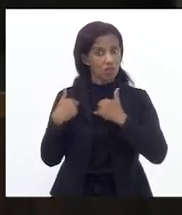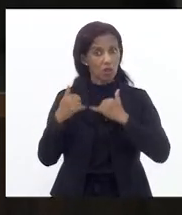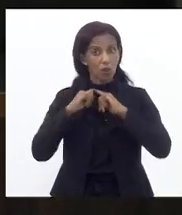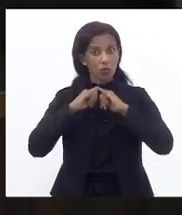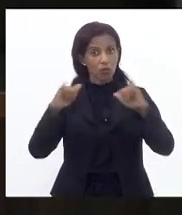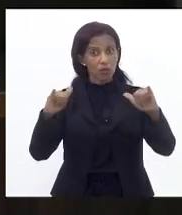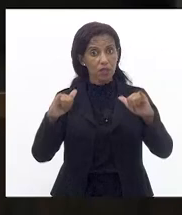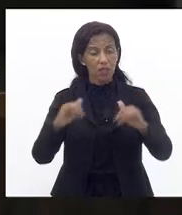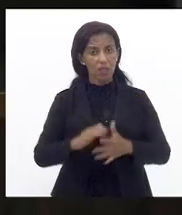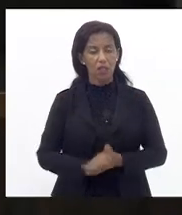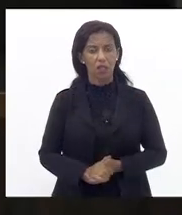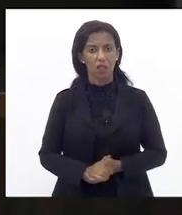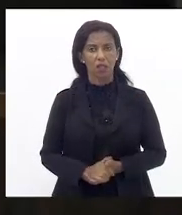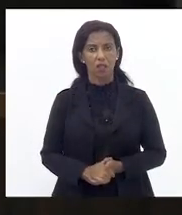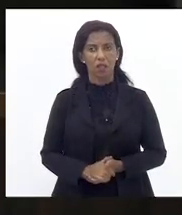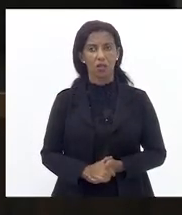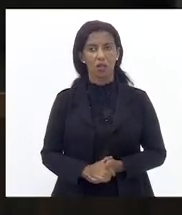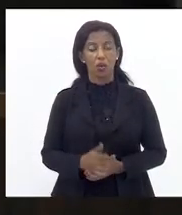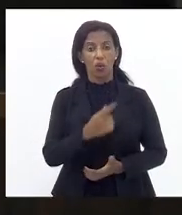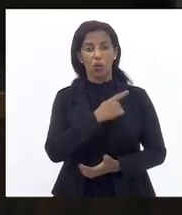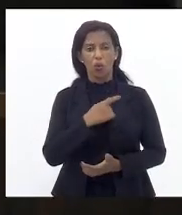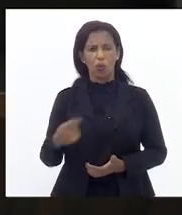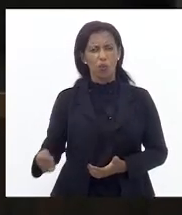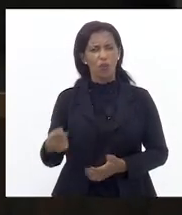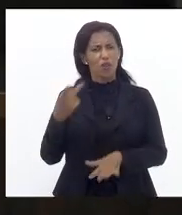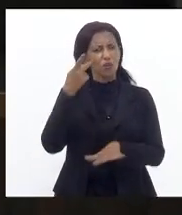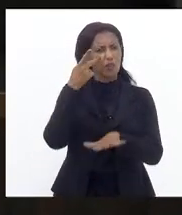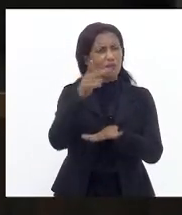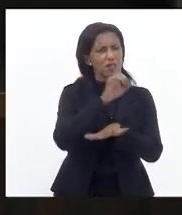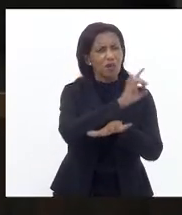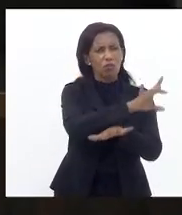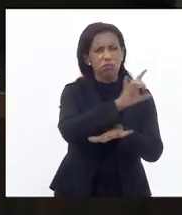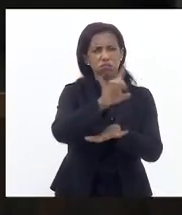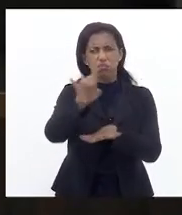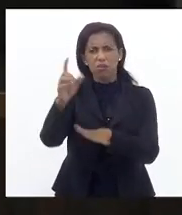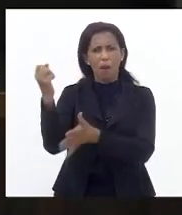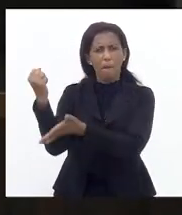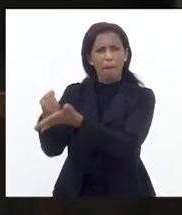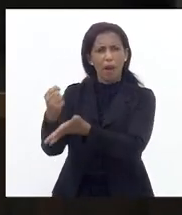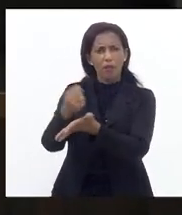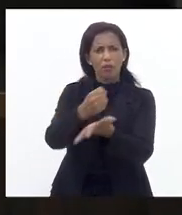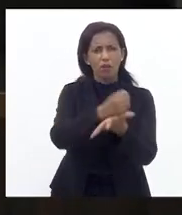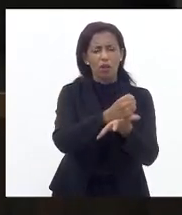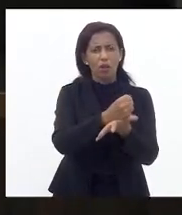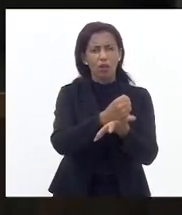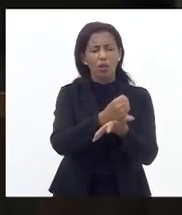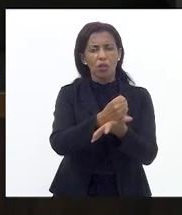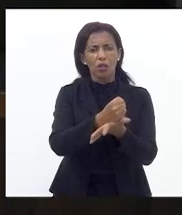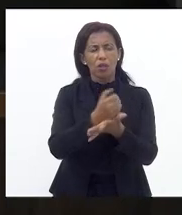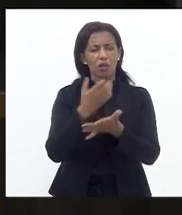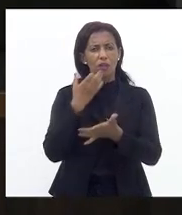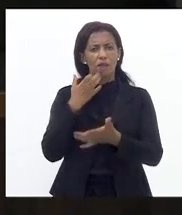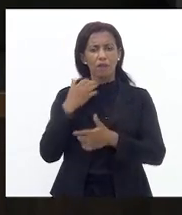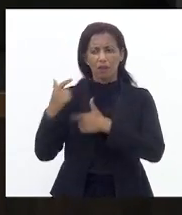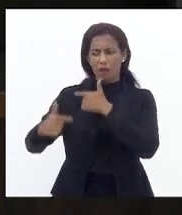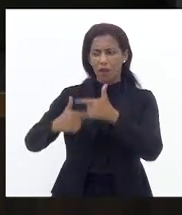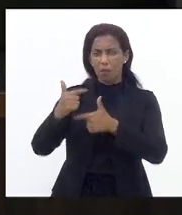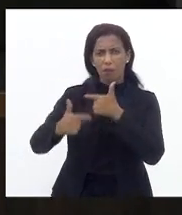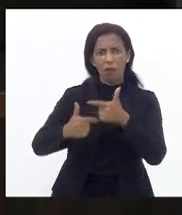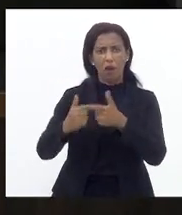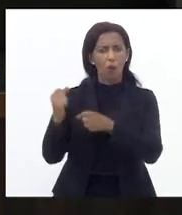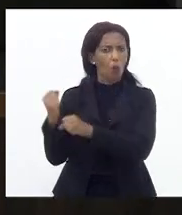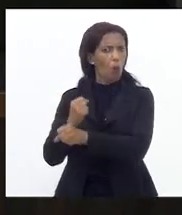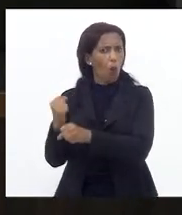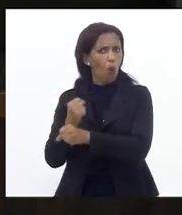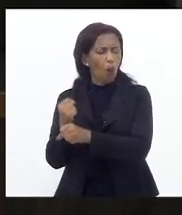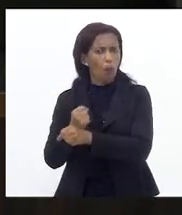anunciei o pacto Governador está visitando o município município entregando o pacto entregando obras Deputado assim não é